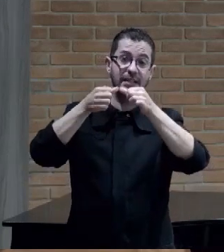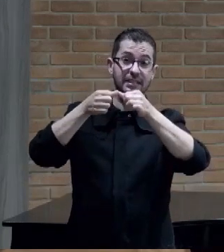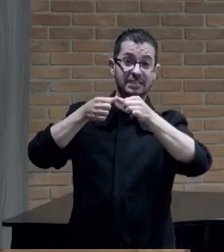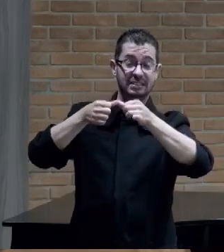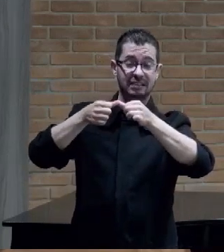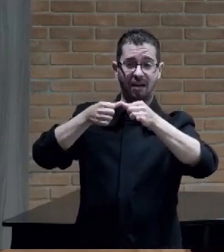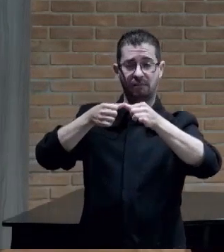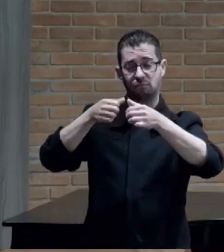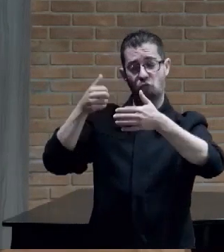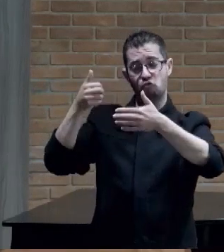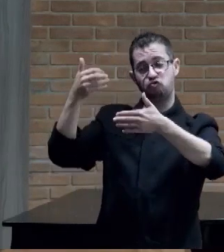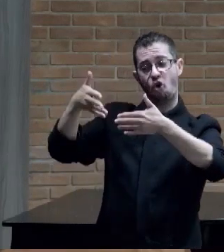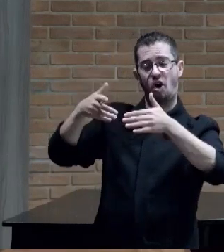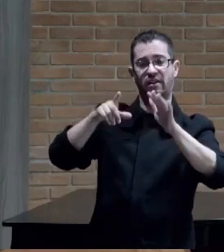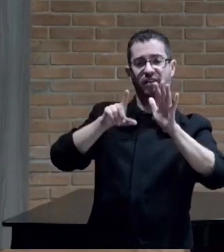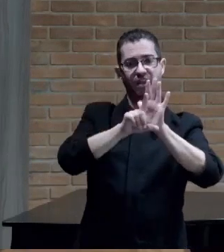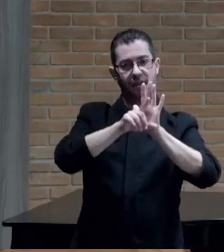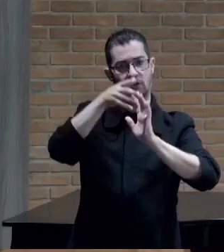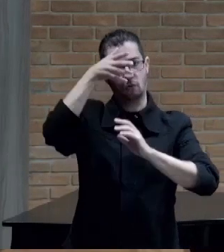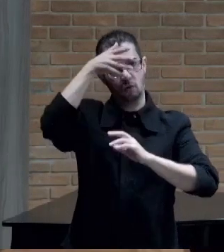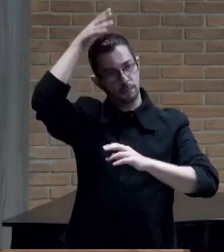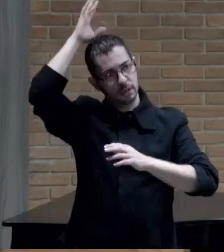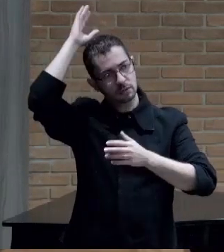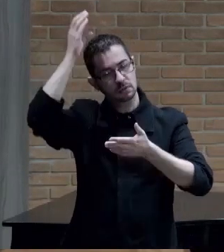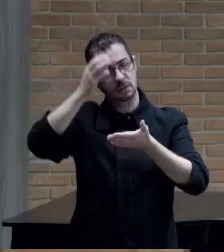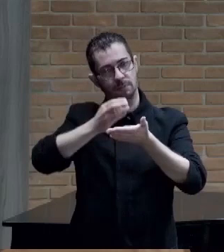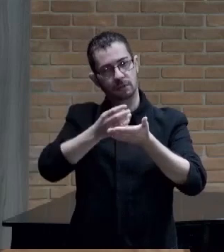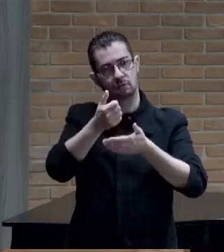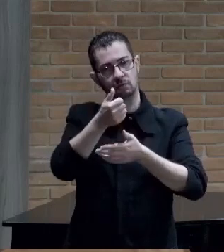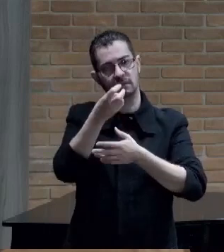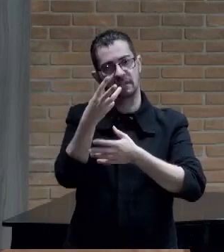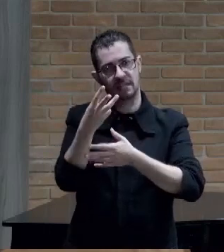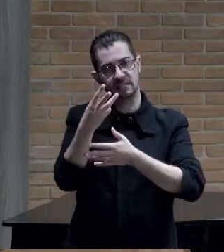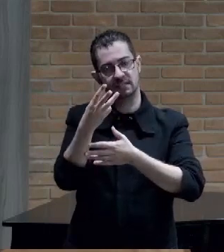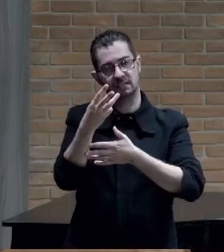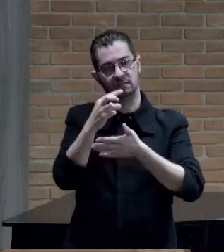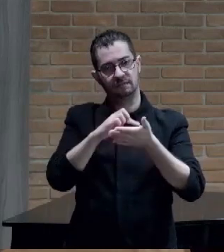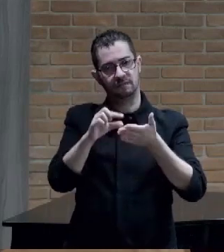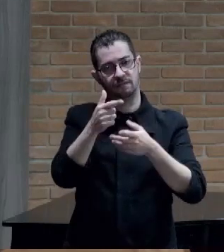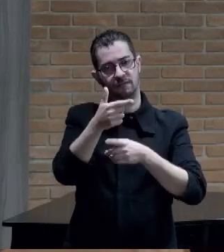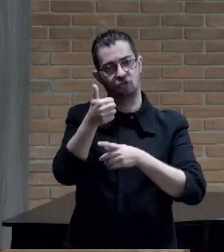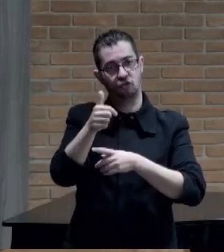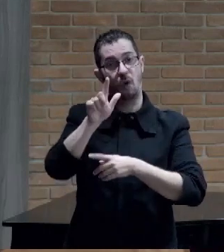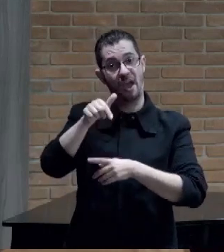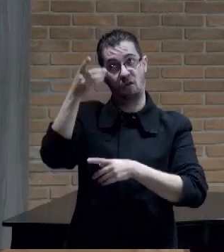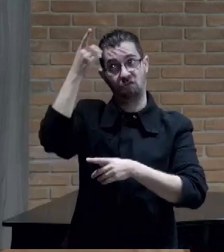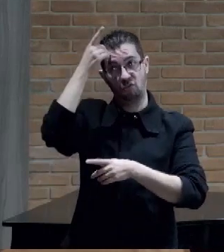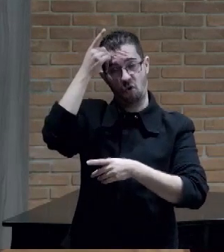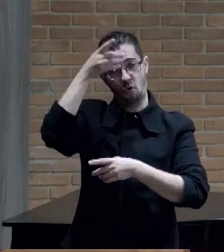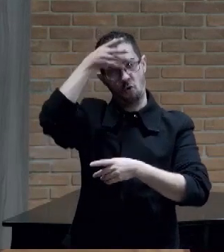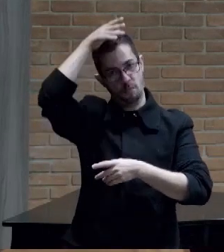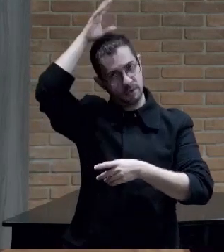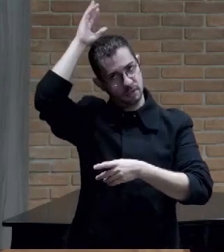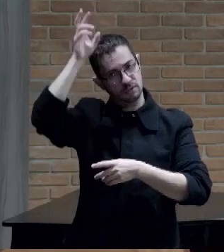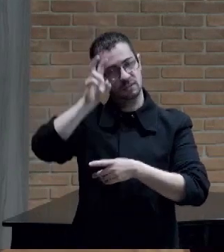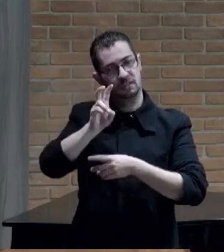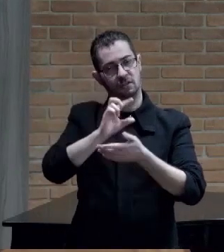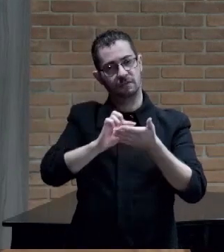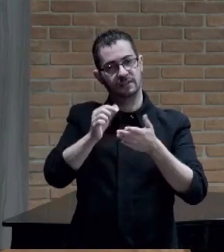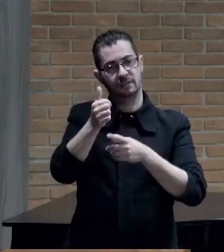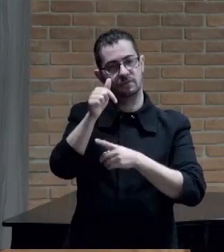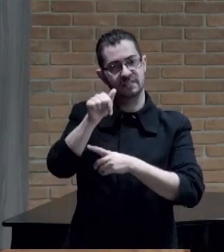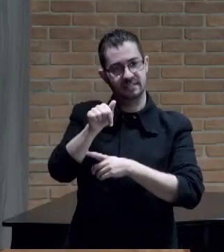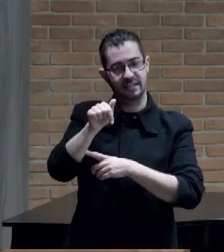lei, Romanos 3:21. É um dom, Romanos 5:17. Não é nossa,